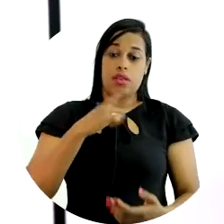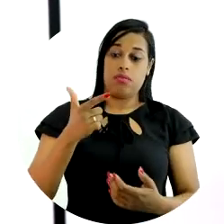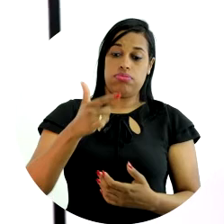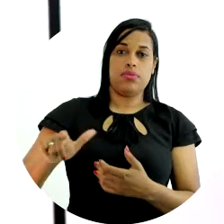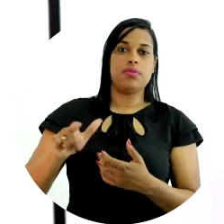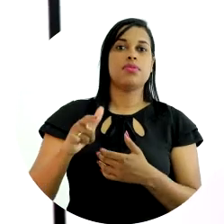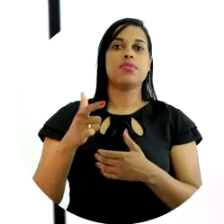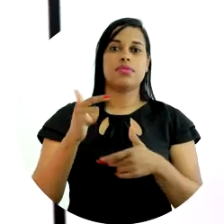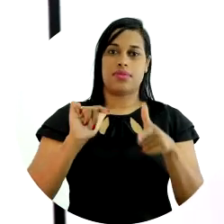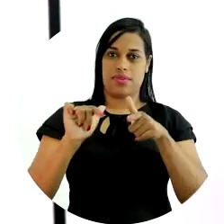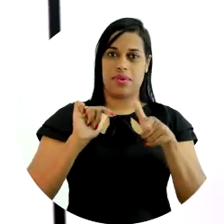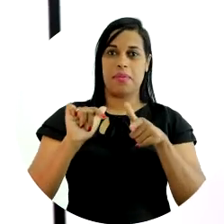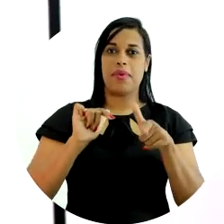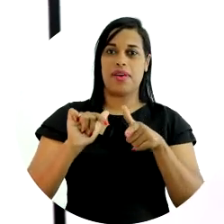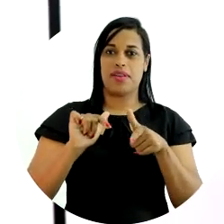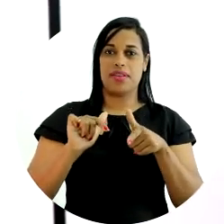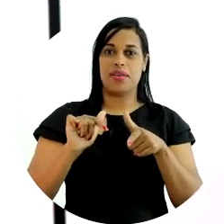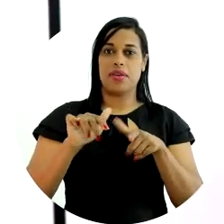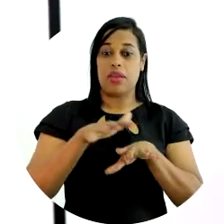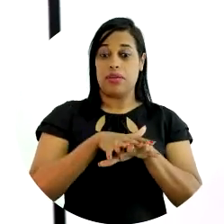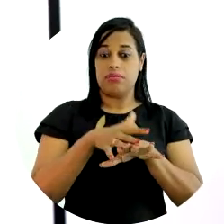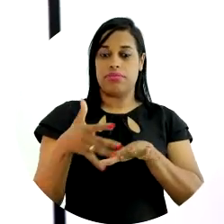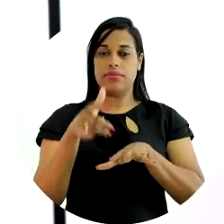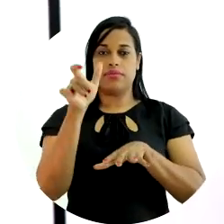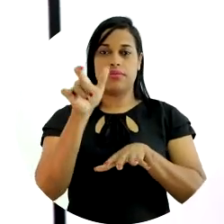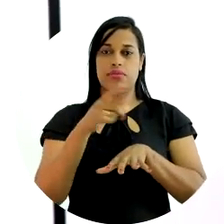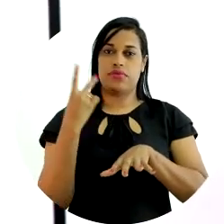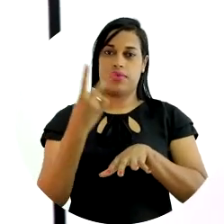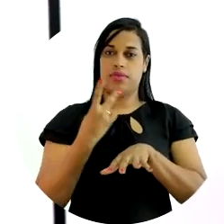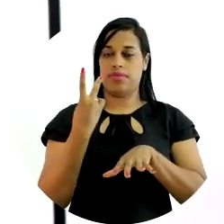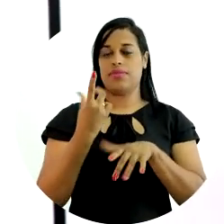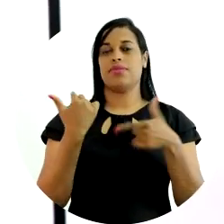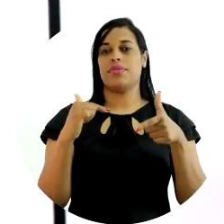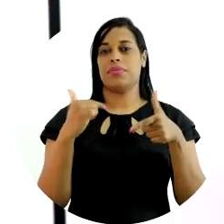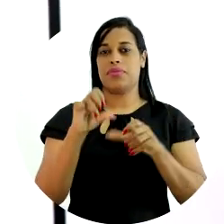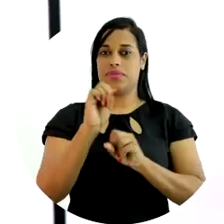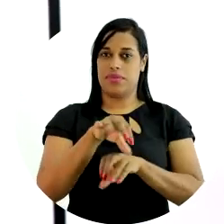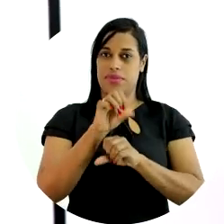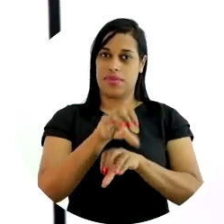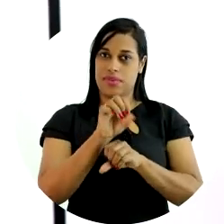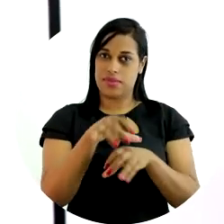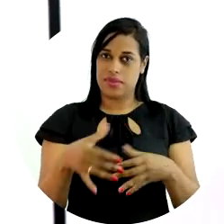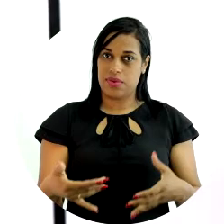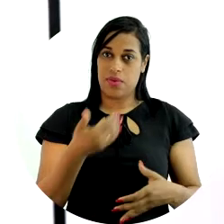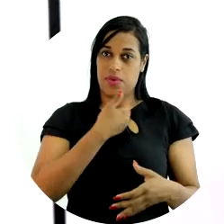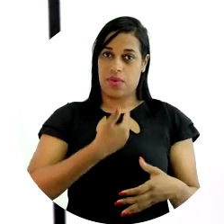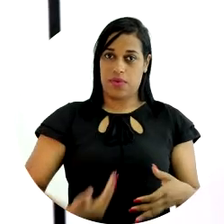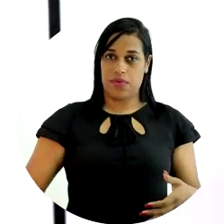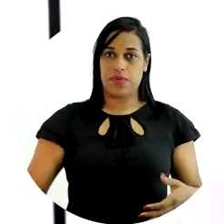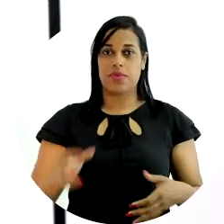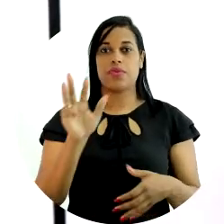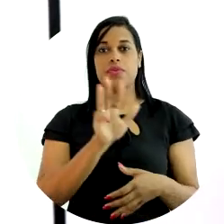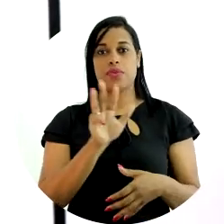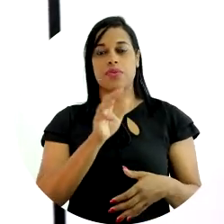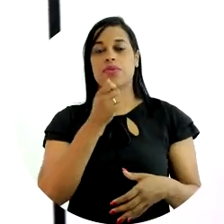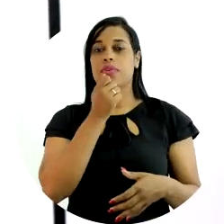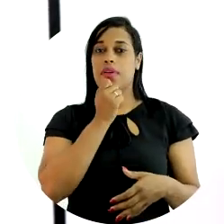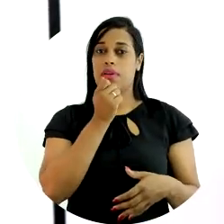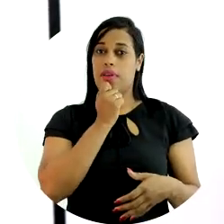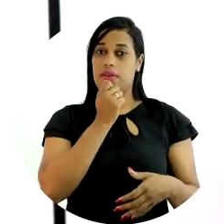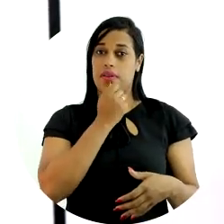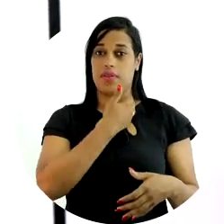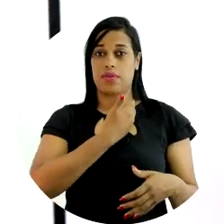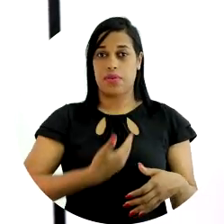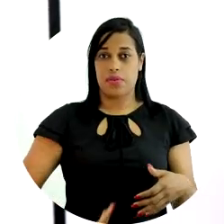de você ter subempregos e uma descaracterização do trabalhador em educação. O governo Lula ainda